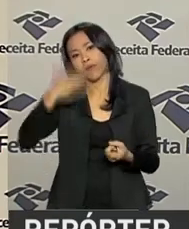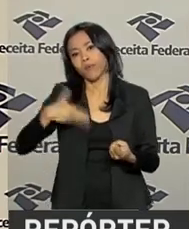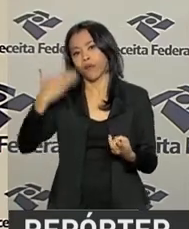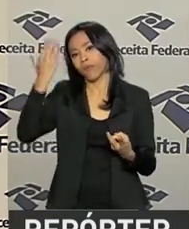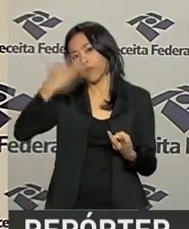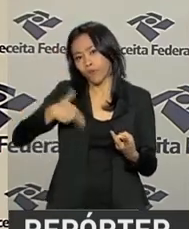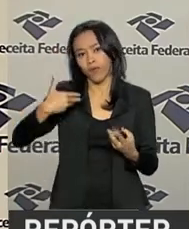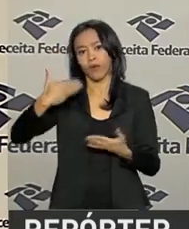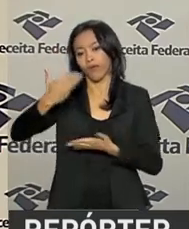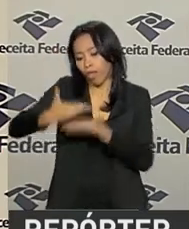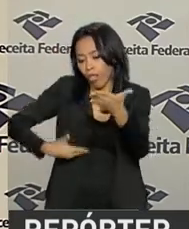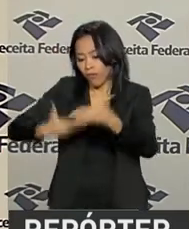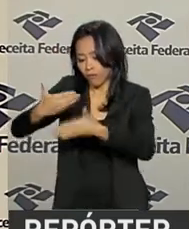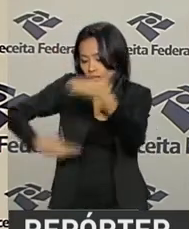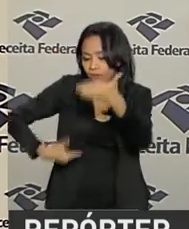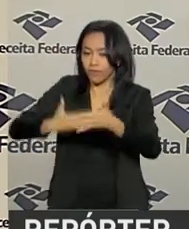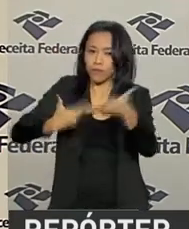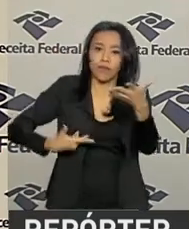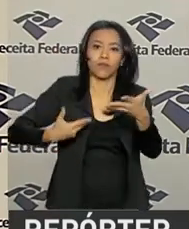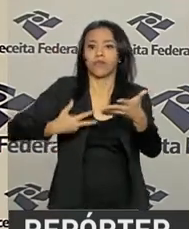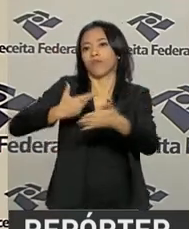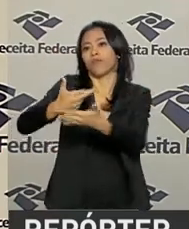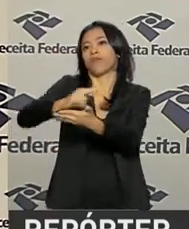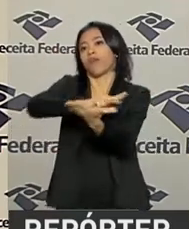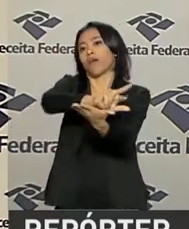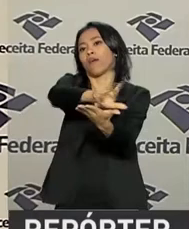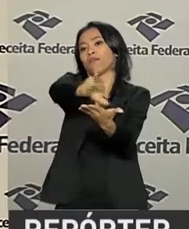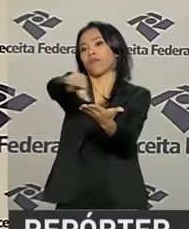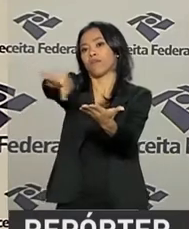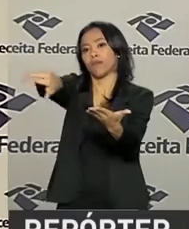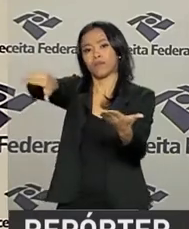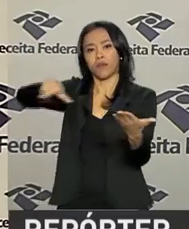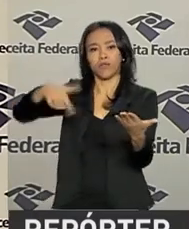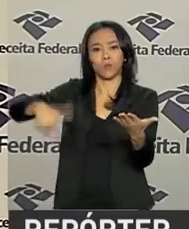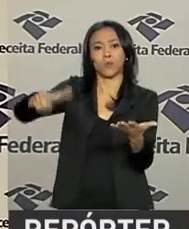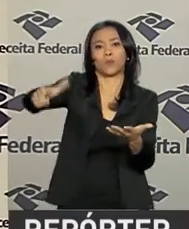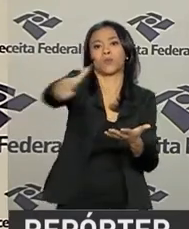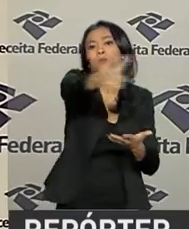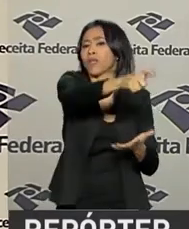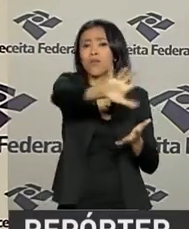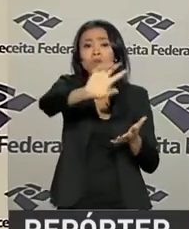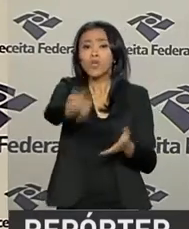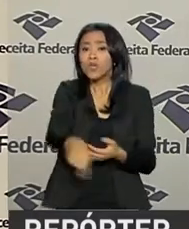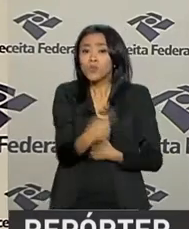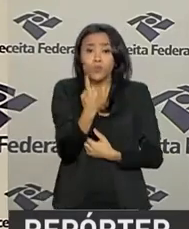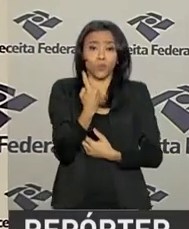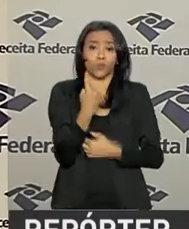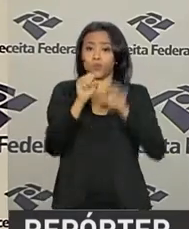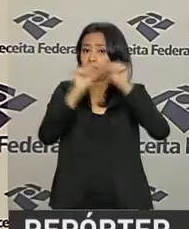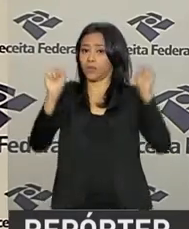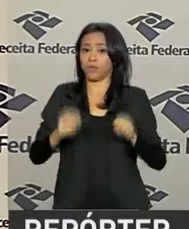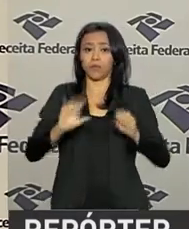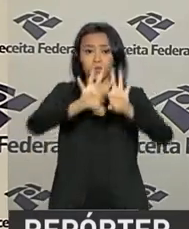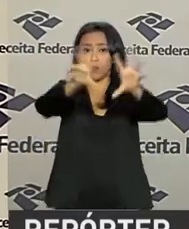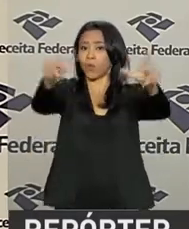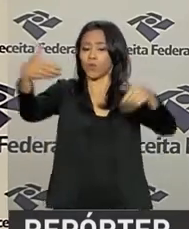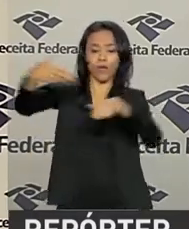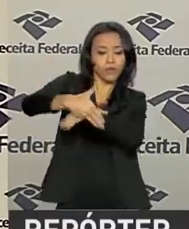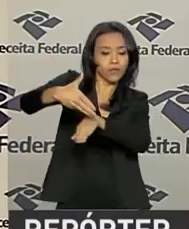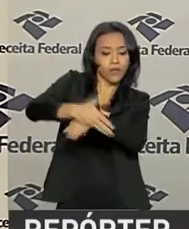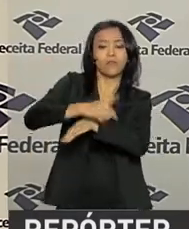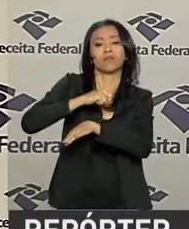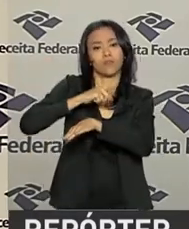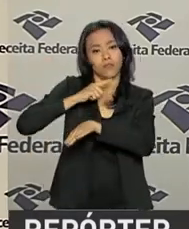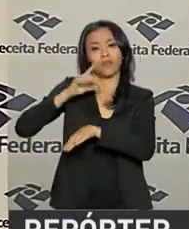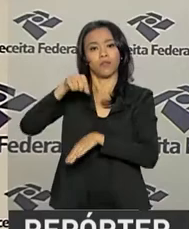em diversos órgãos a diferença seja informação dele está lá e todos terão acesso a essa informação em têm